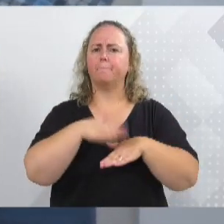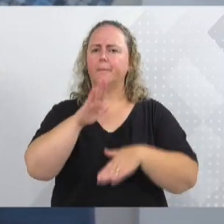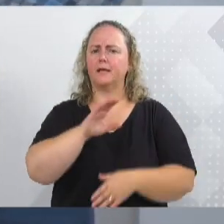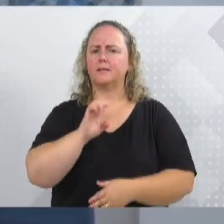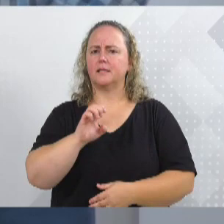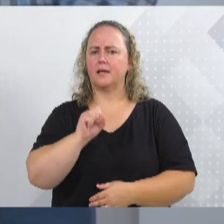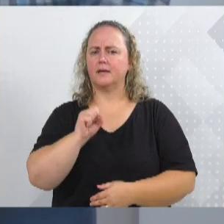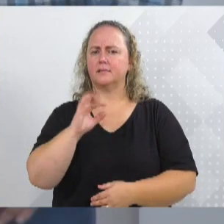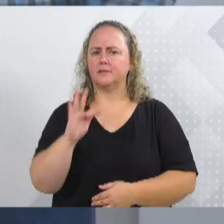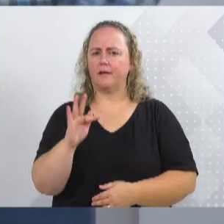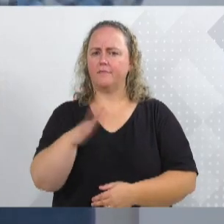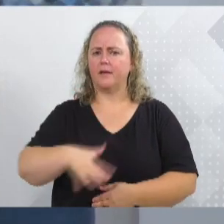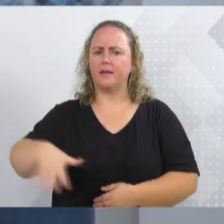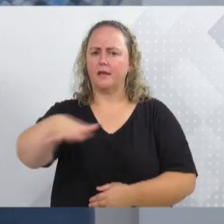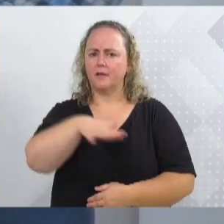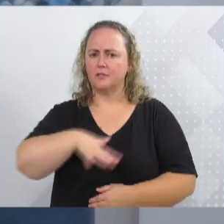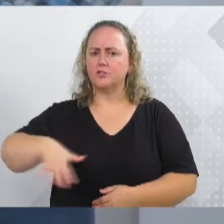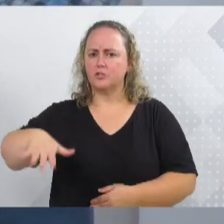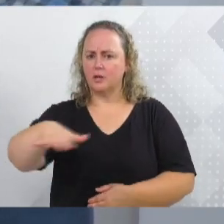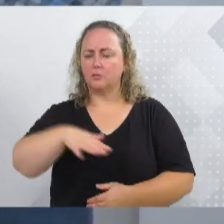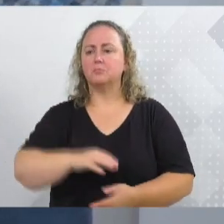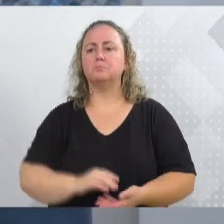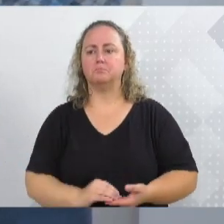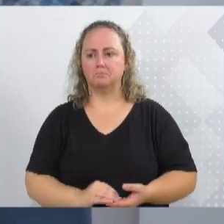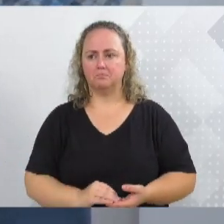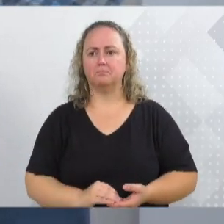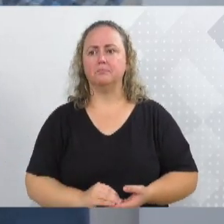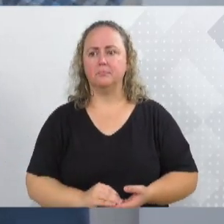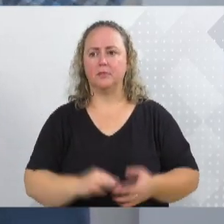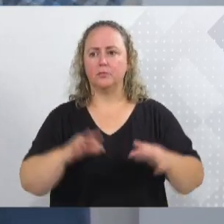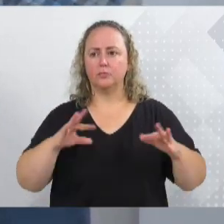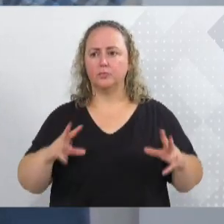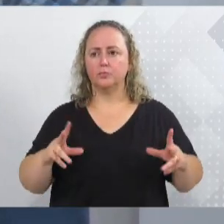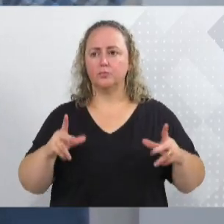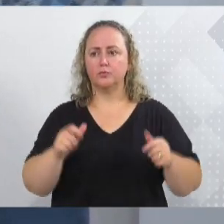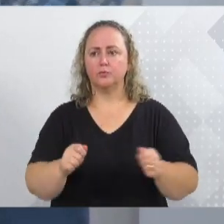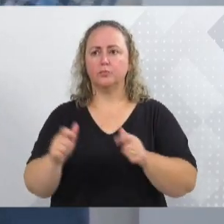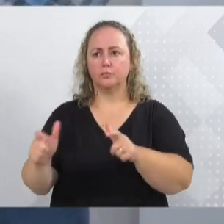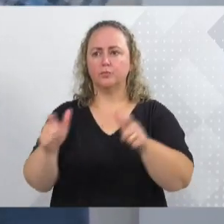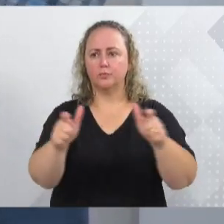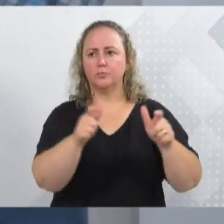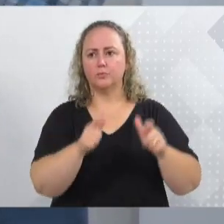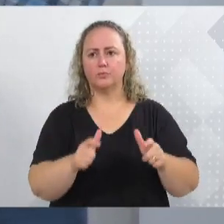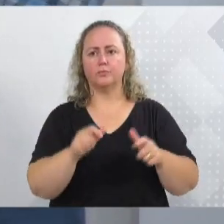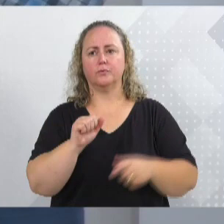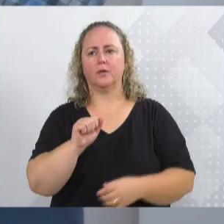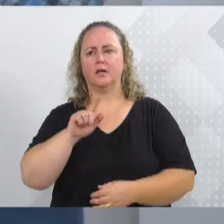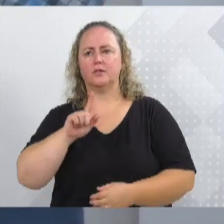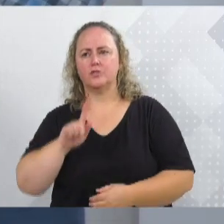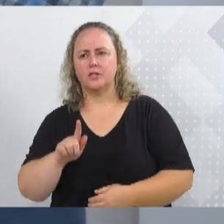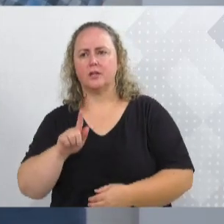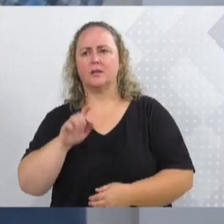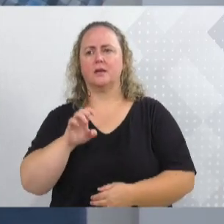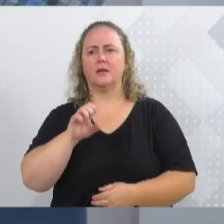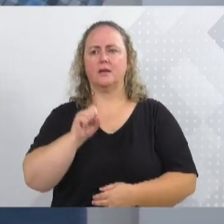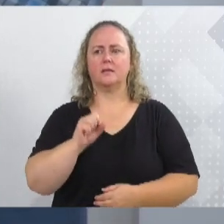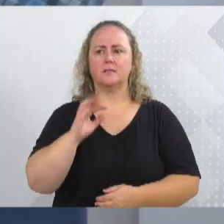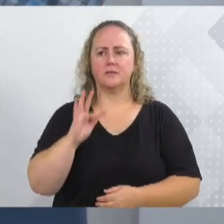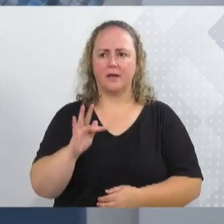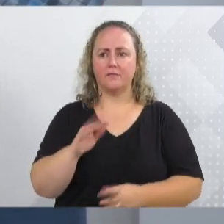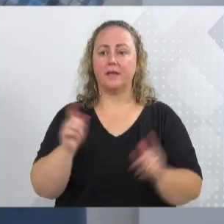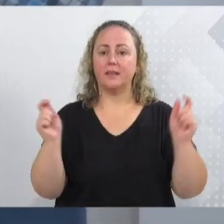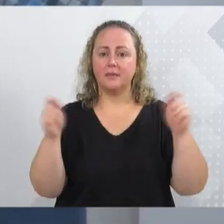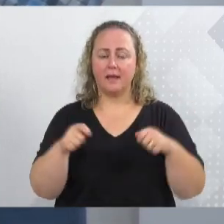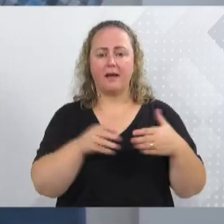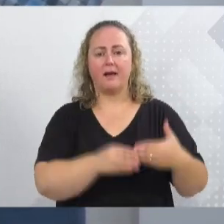na nossa região. Né? Então, todos esses ambulatórios, todos esses SFs, eles podem